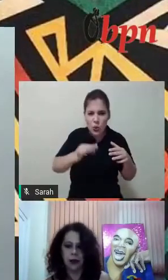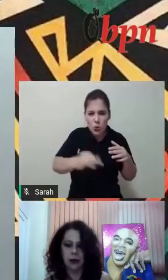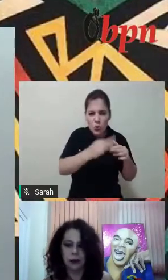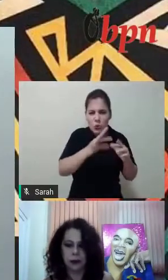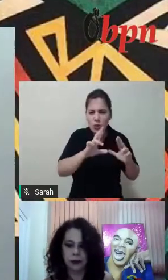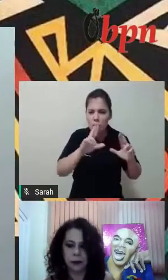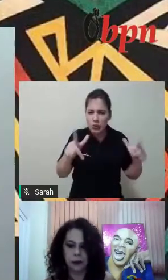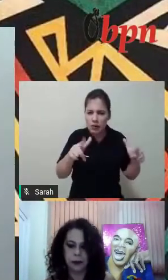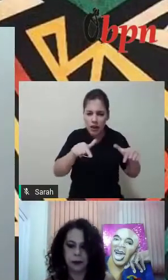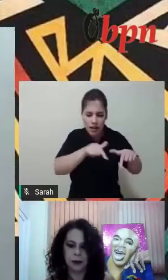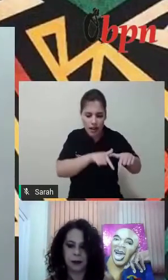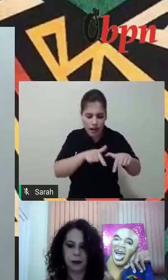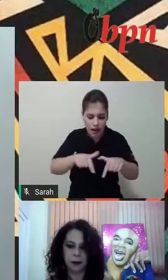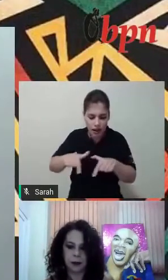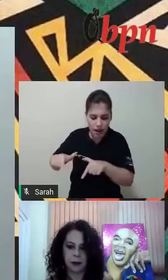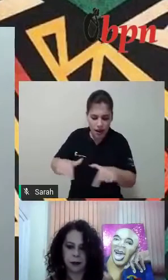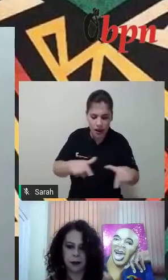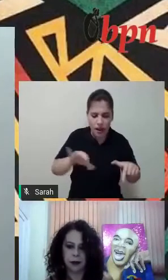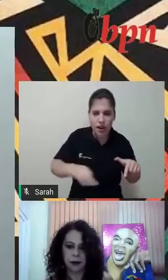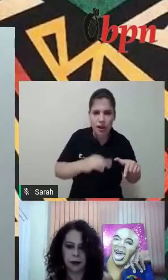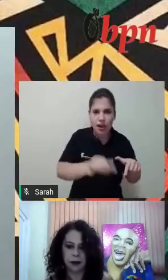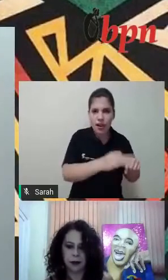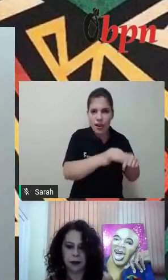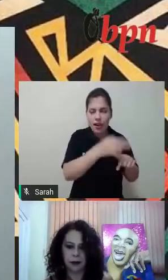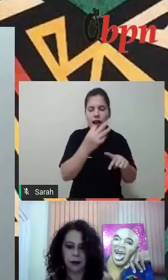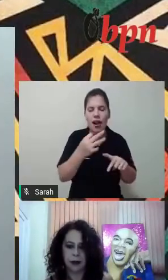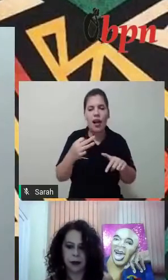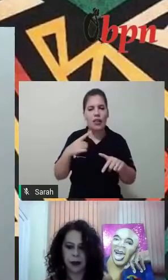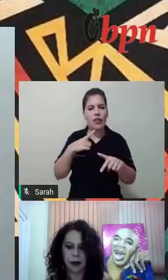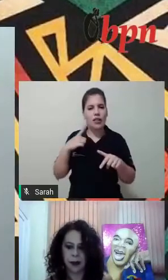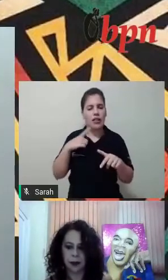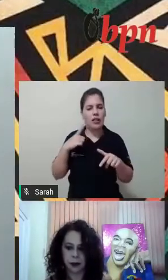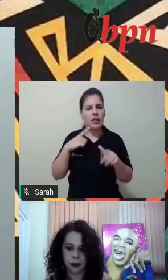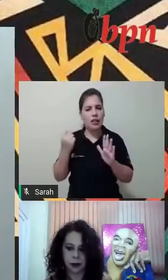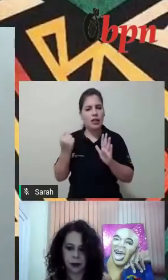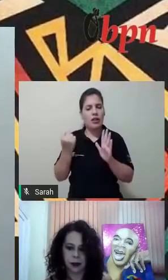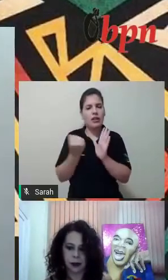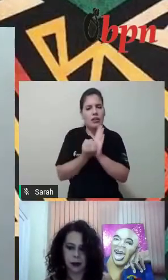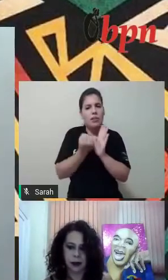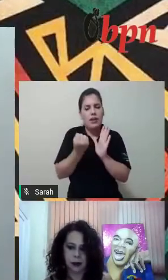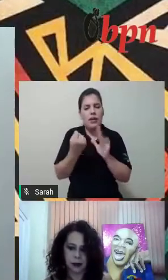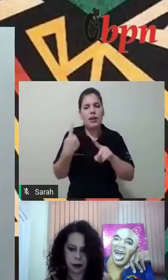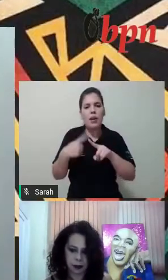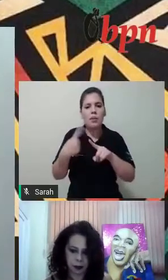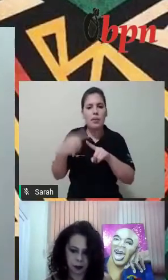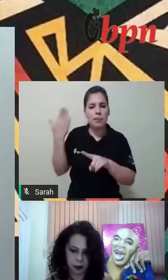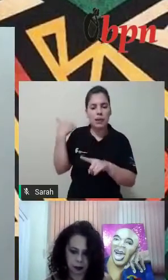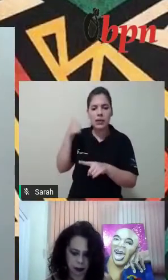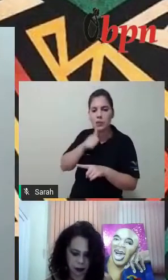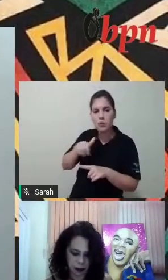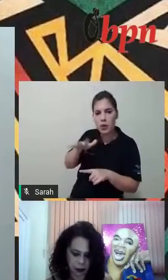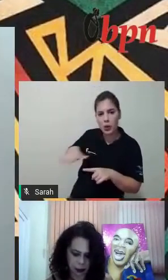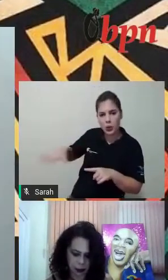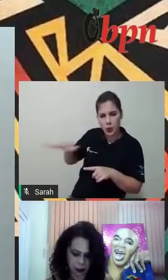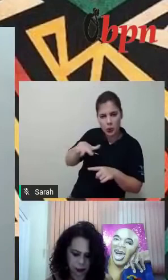as mulheres negras, enquanto estavam coletivamente fazendo aquelas coxas de retalho, elas